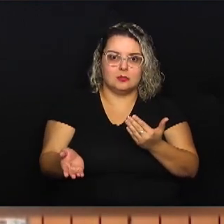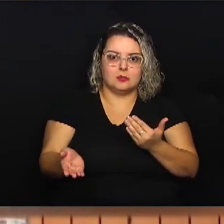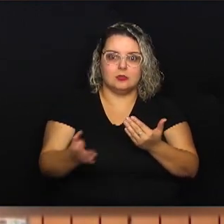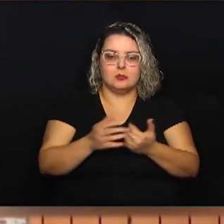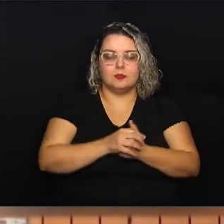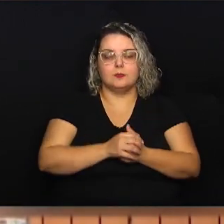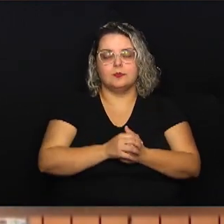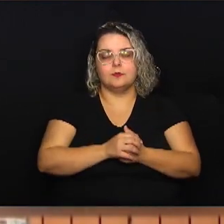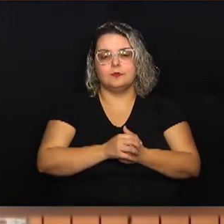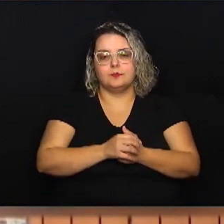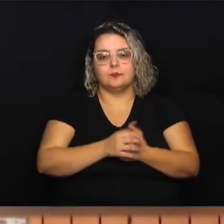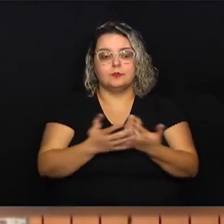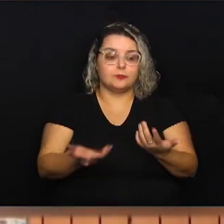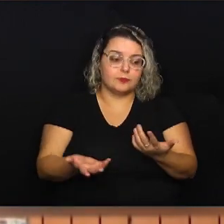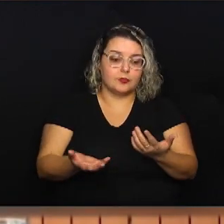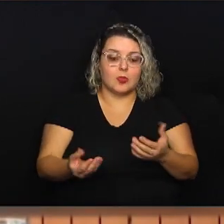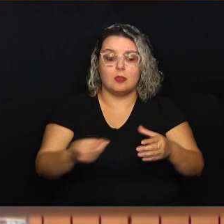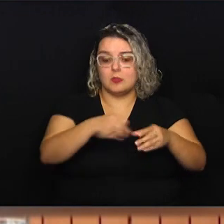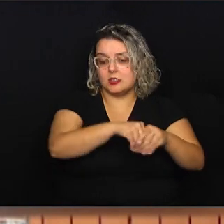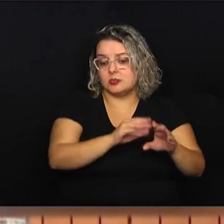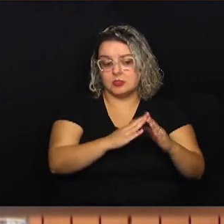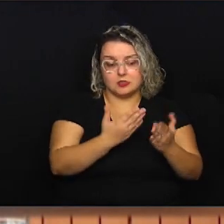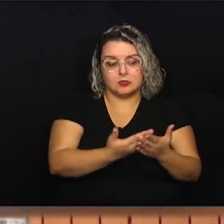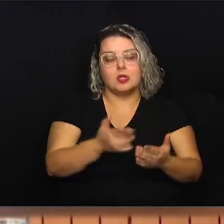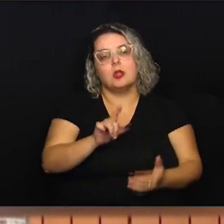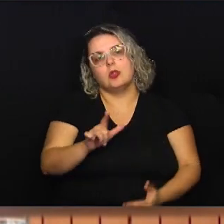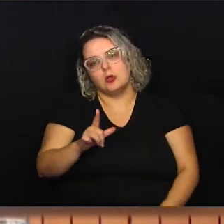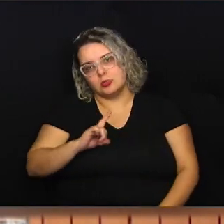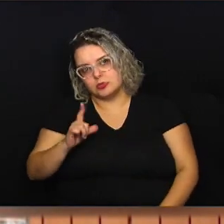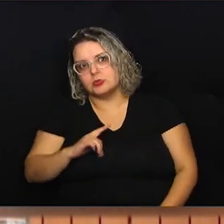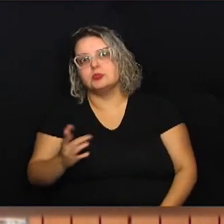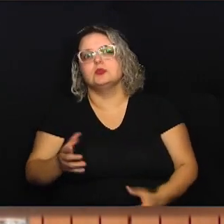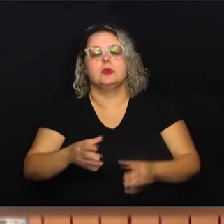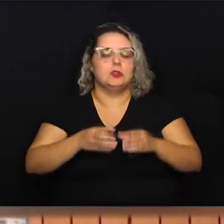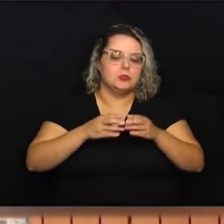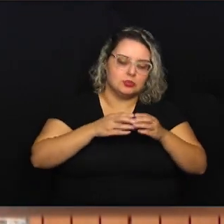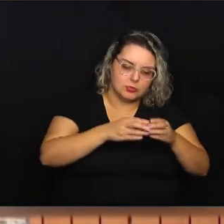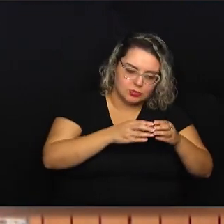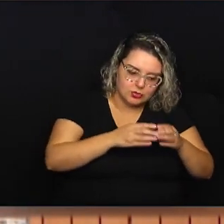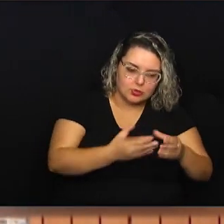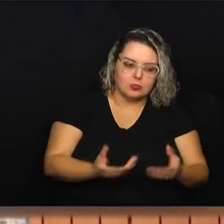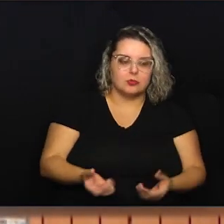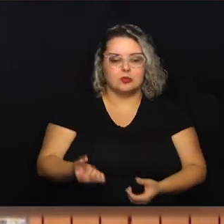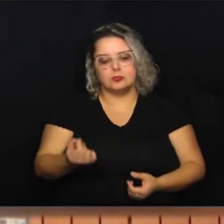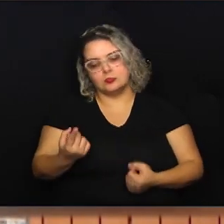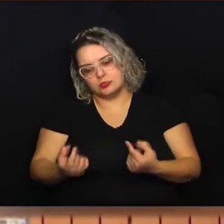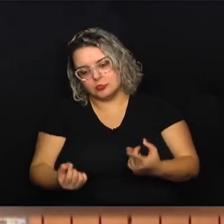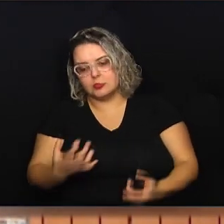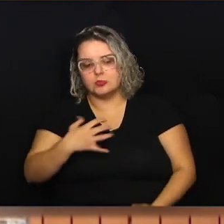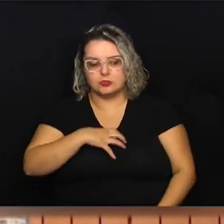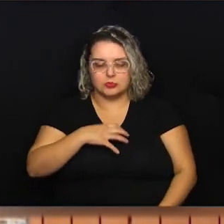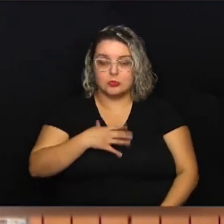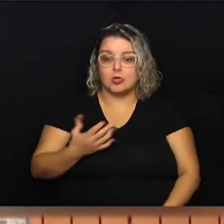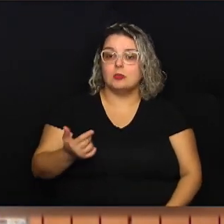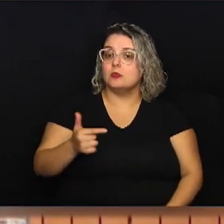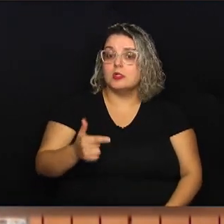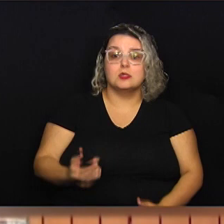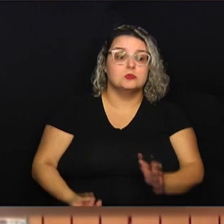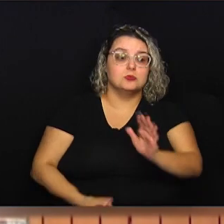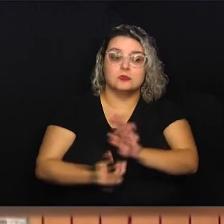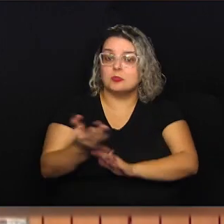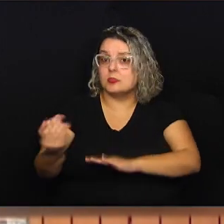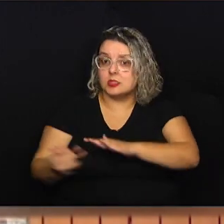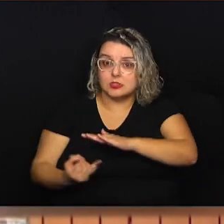a grosso modo, mas do lado de dentro, claro que existe esse convívio de uma certa forma, mas não existe uma institucionalização